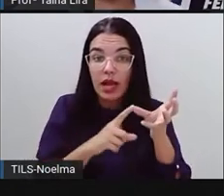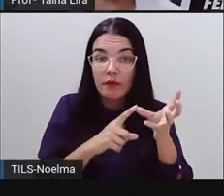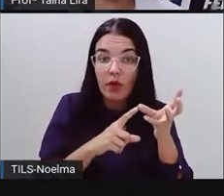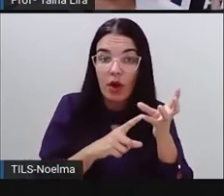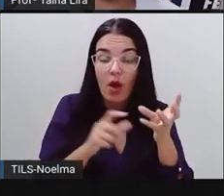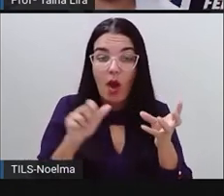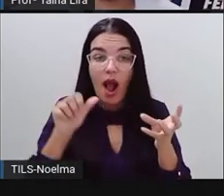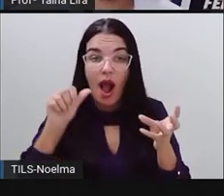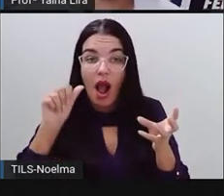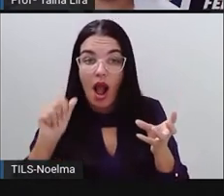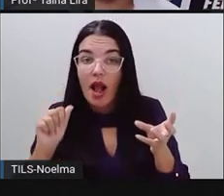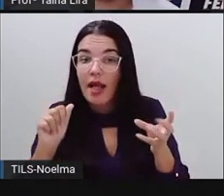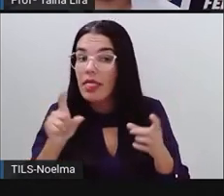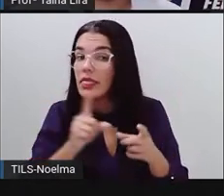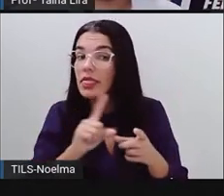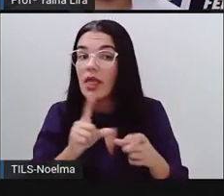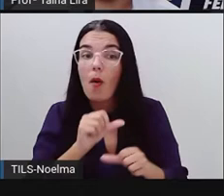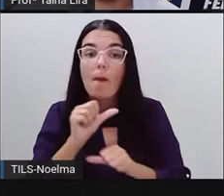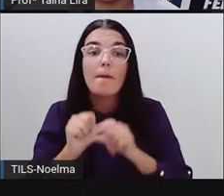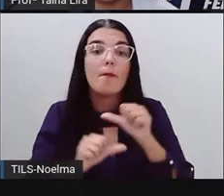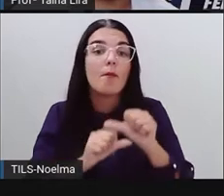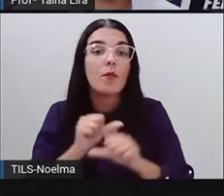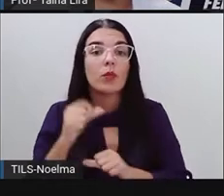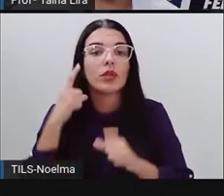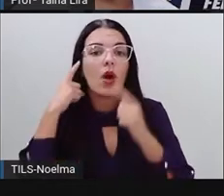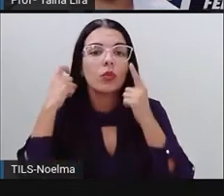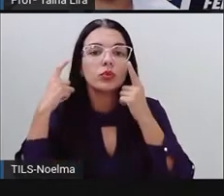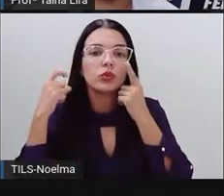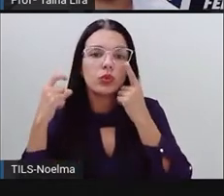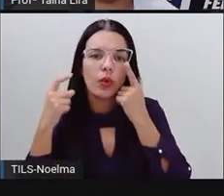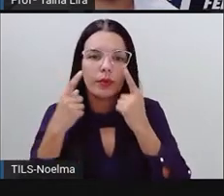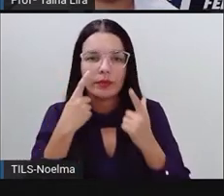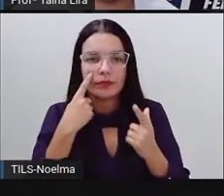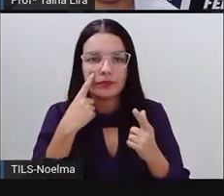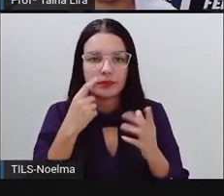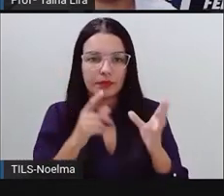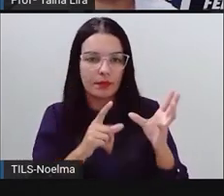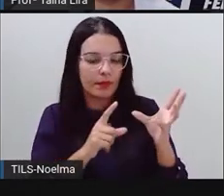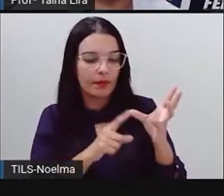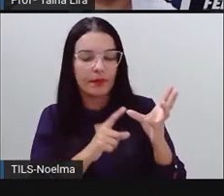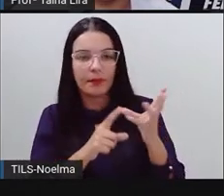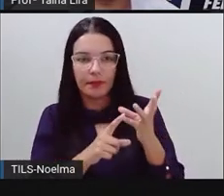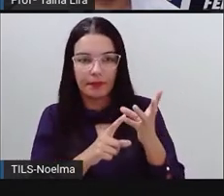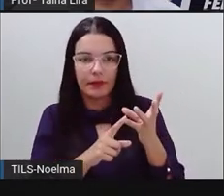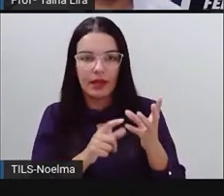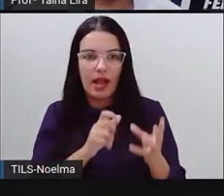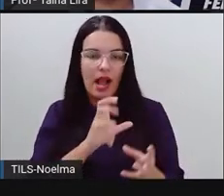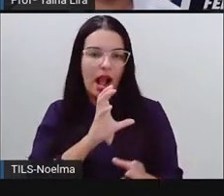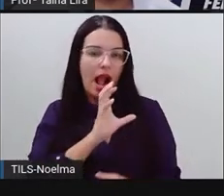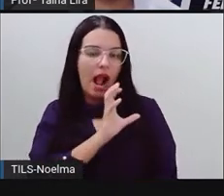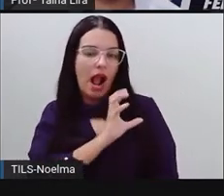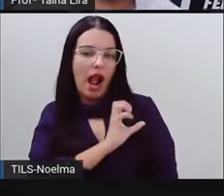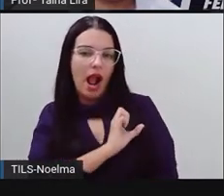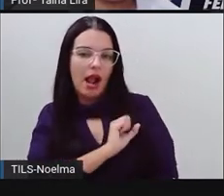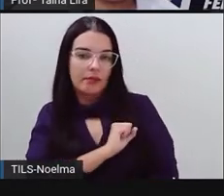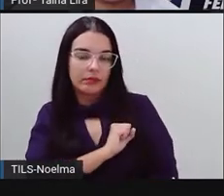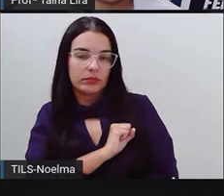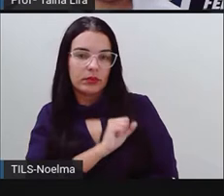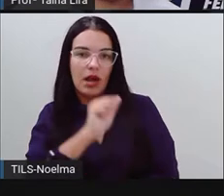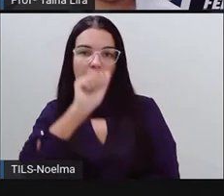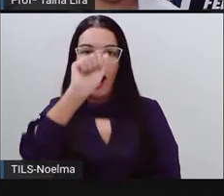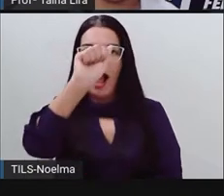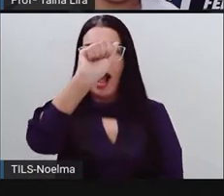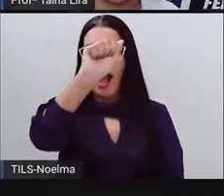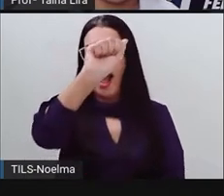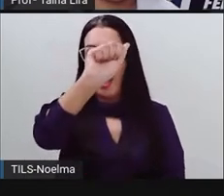não vai mudar e o som da vogal a então por exemplo aqui ou na palavra amor ele tá no início